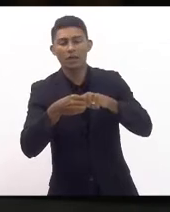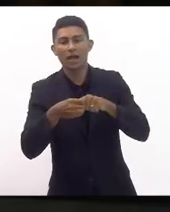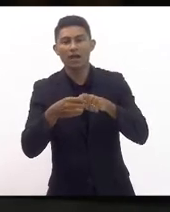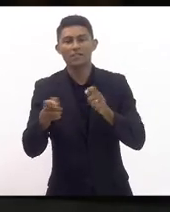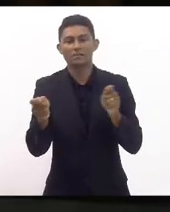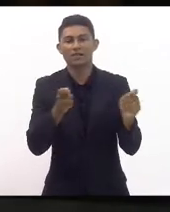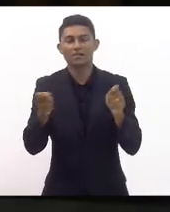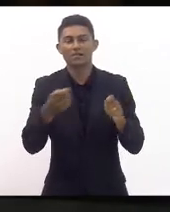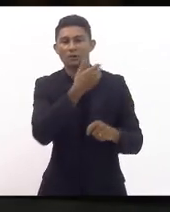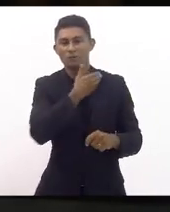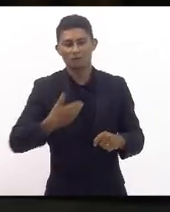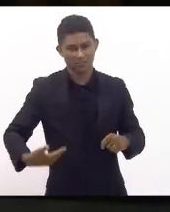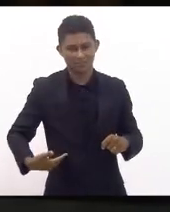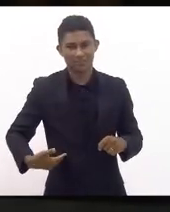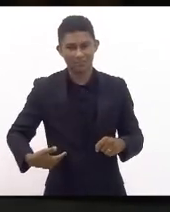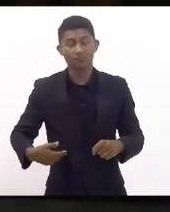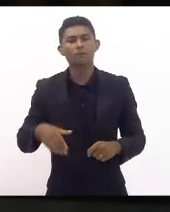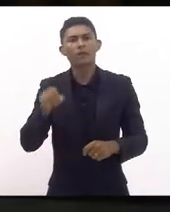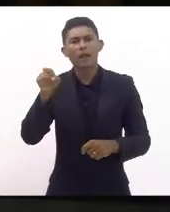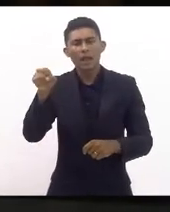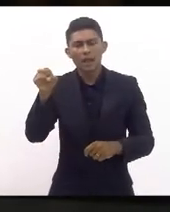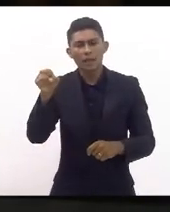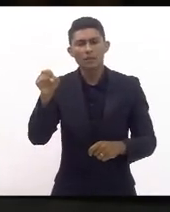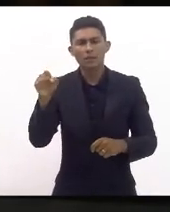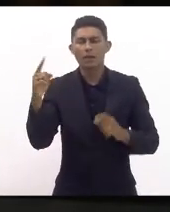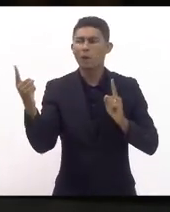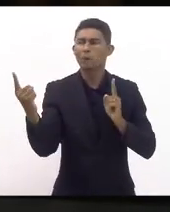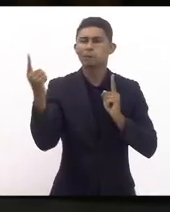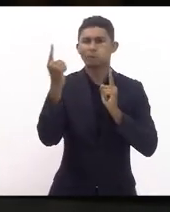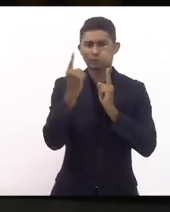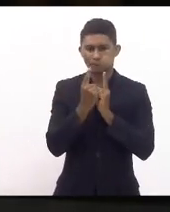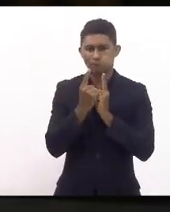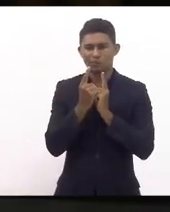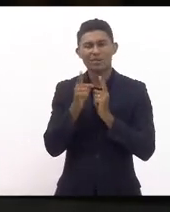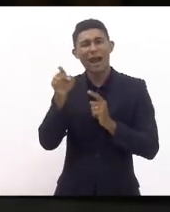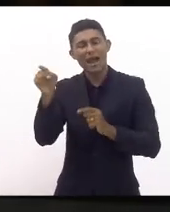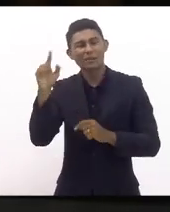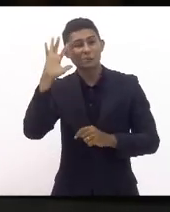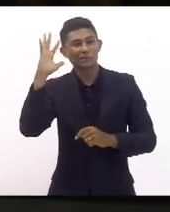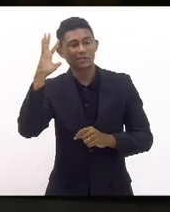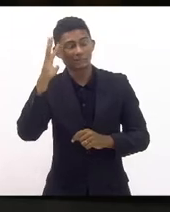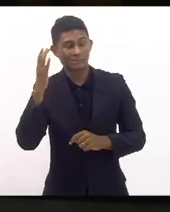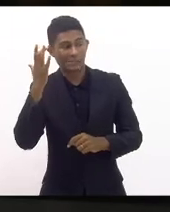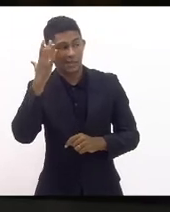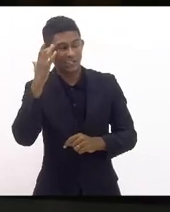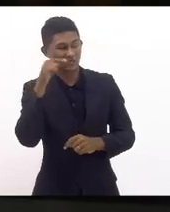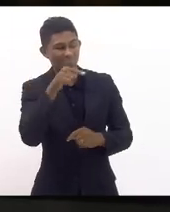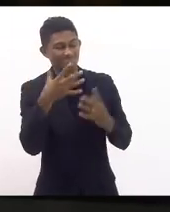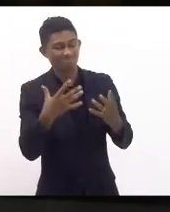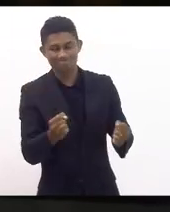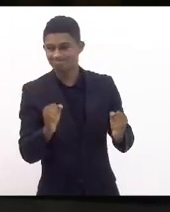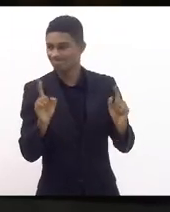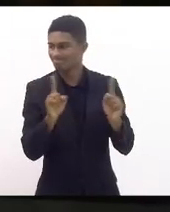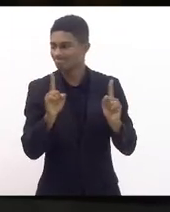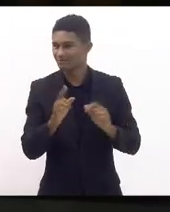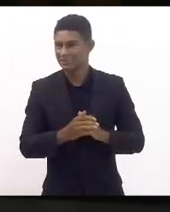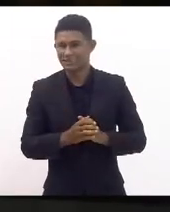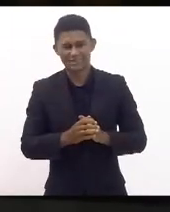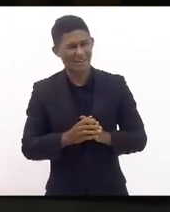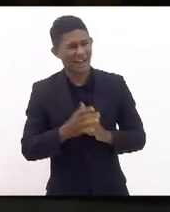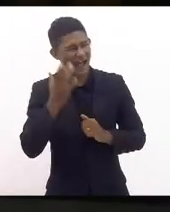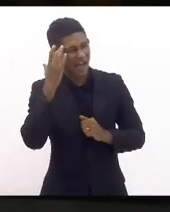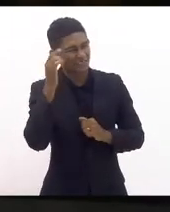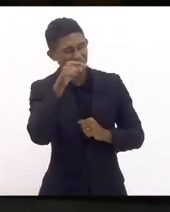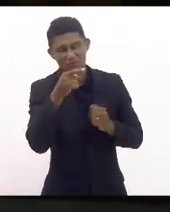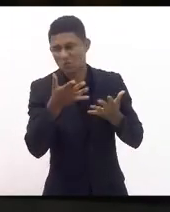depois. Foi me procurar. Ele mesmo não acreditava, achava que... Não, mas será que o Nelson já está fora? Ele não quer mais